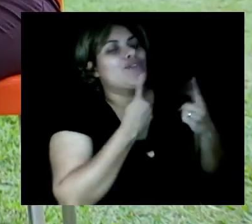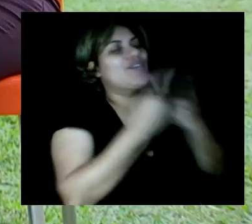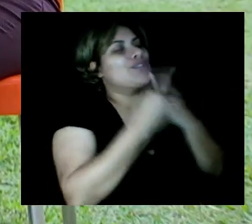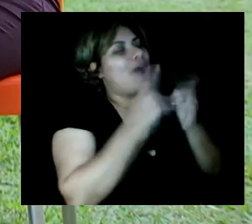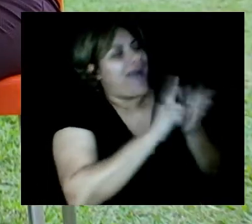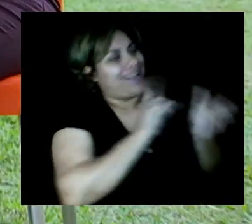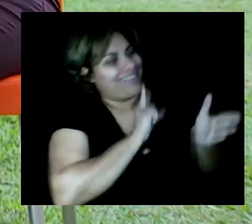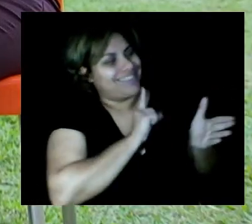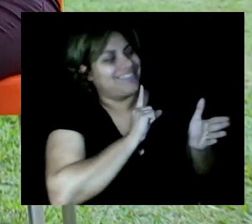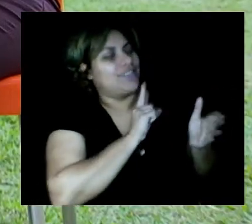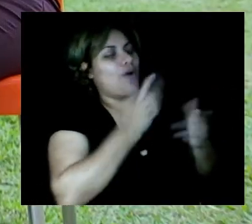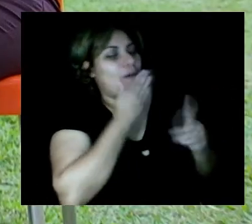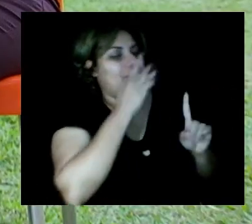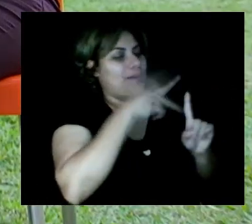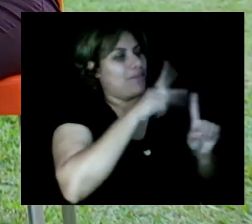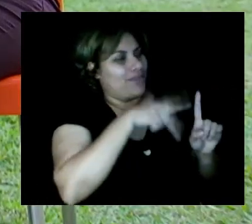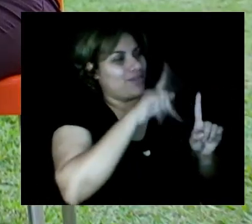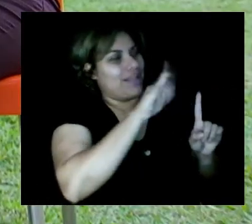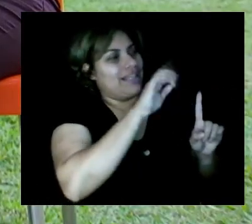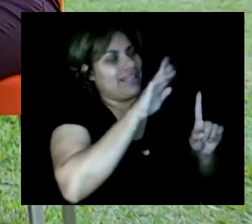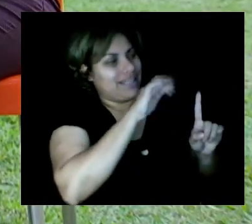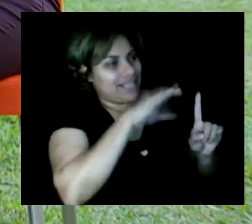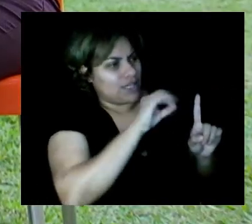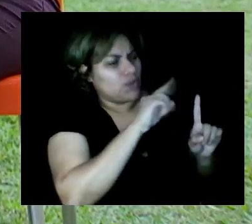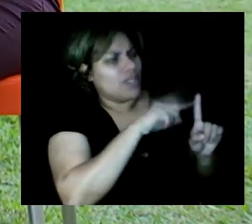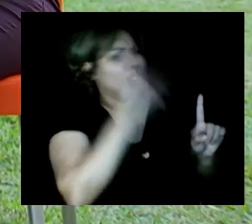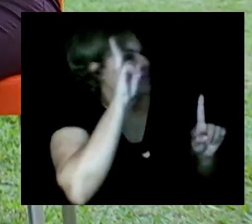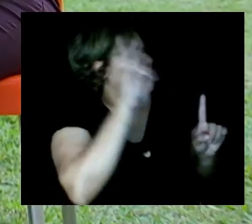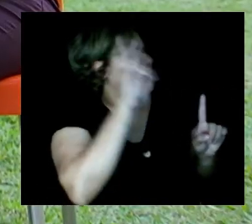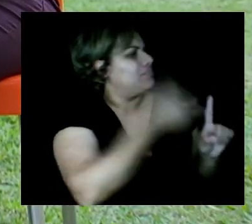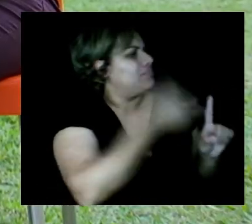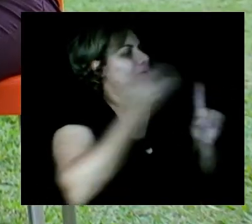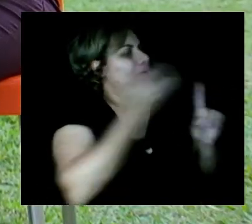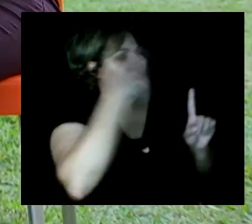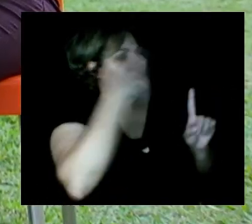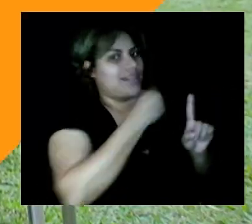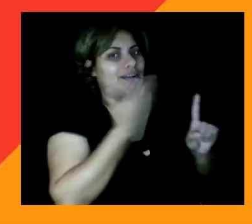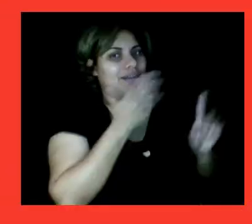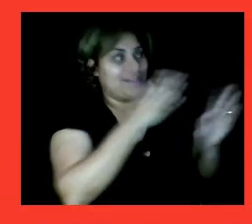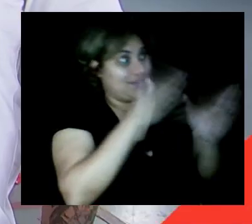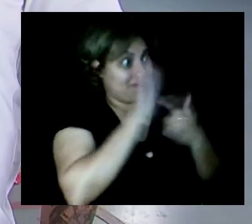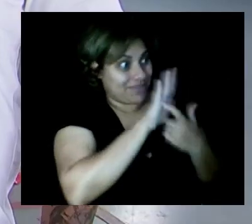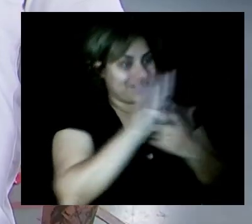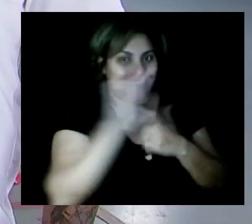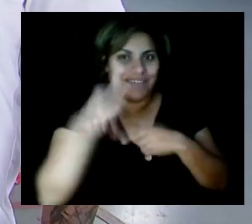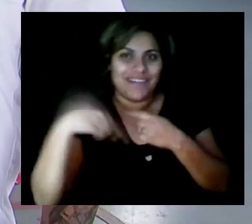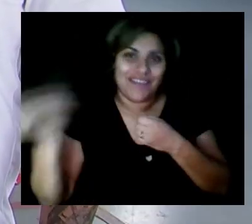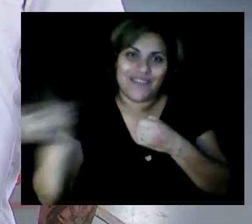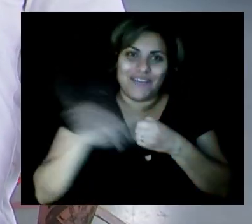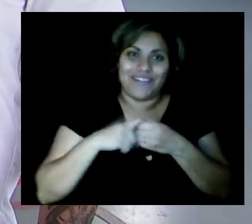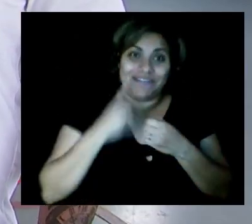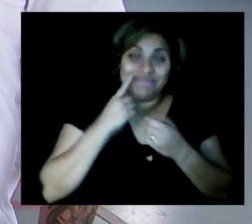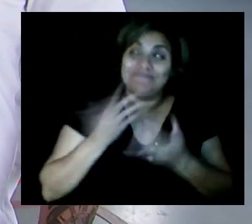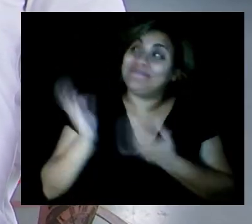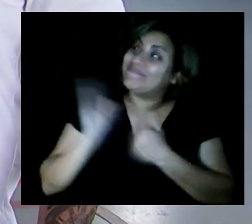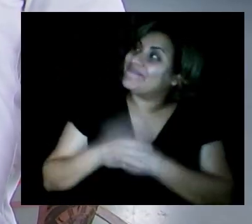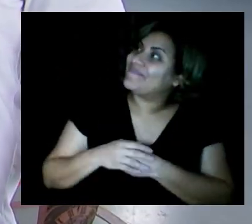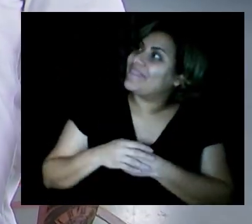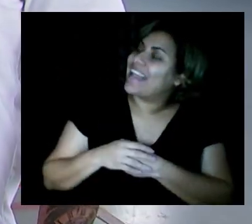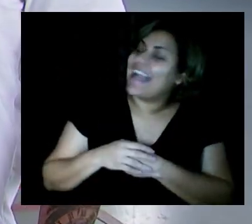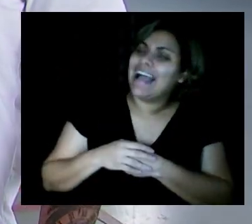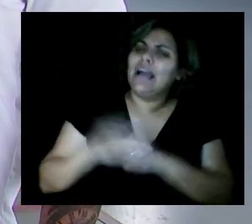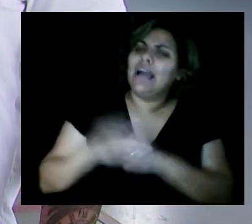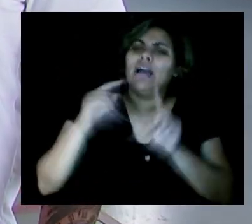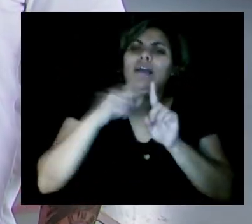educação física e tem uma história muito interessante que vai compartilhar com a gente agora e a gente já volta. Leandro, conta pra gente como é que você